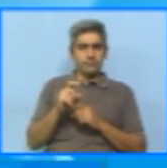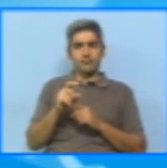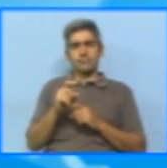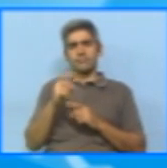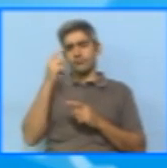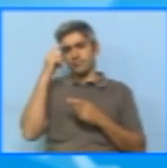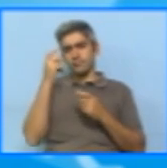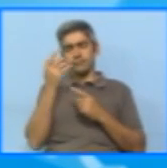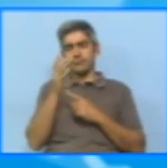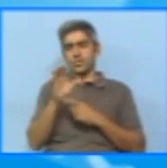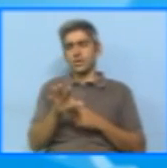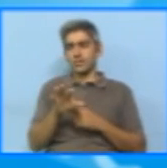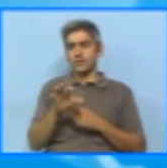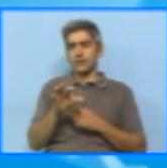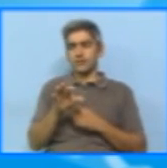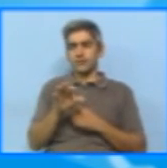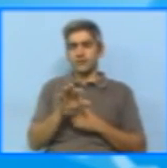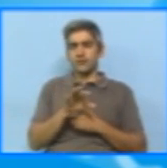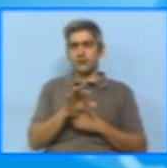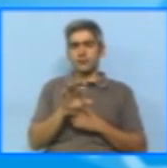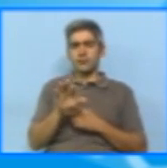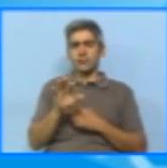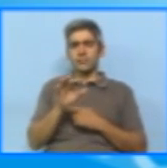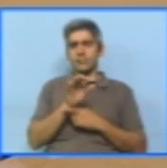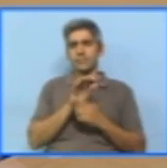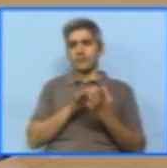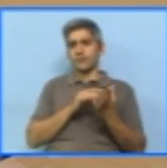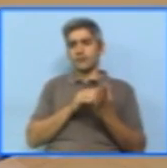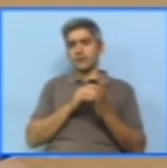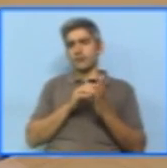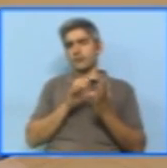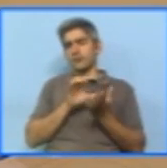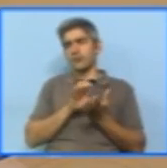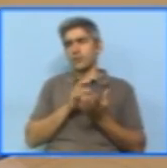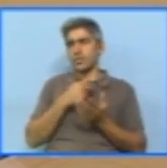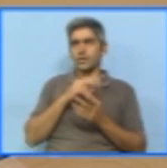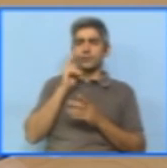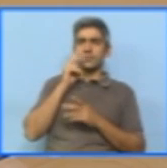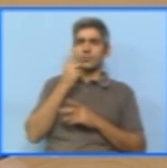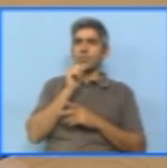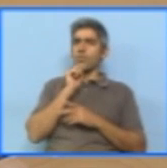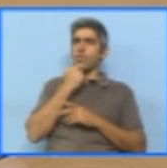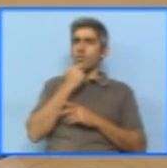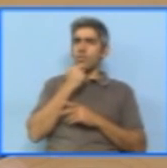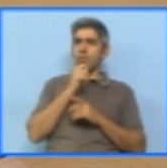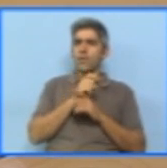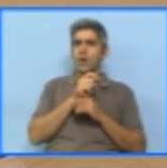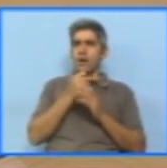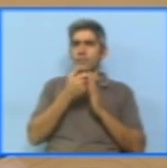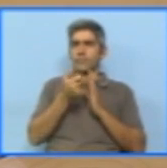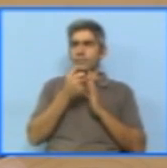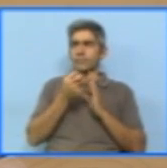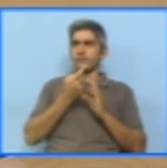pensando, por exemplo, que na Bíblia nós vemos um código de prescrições ou